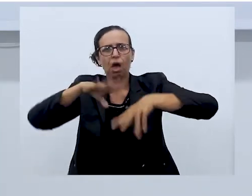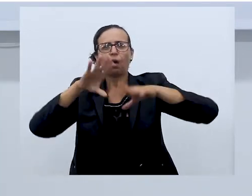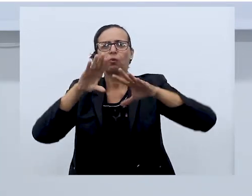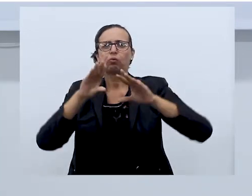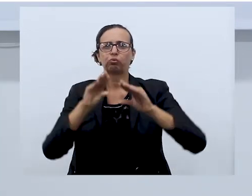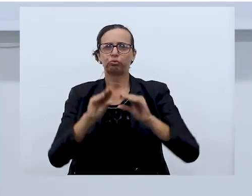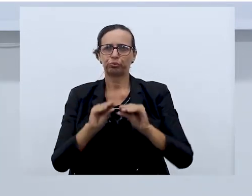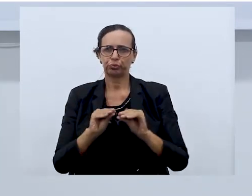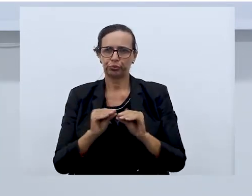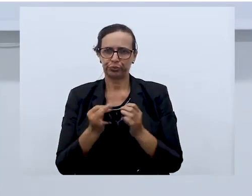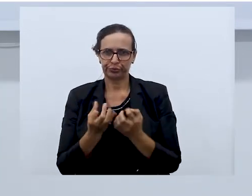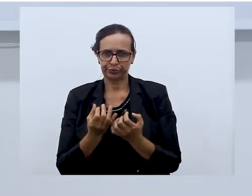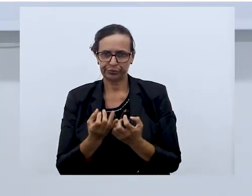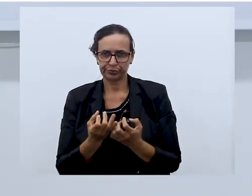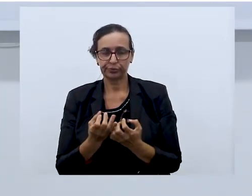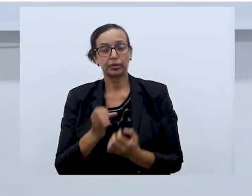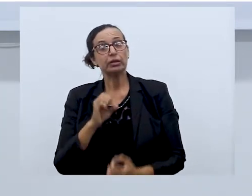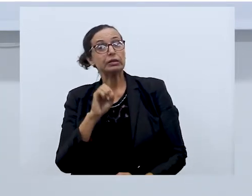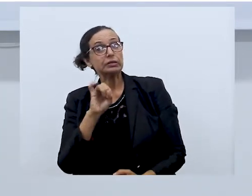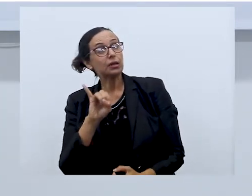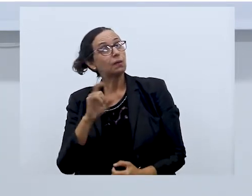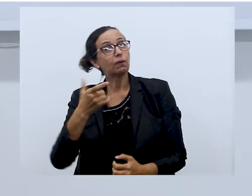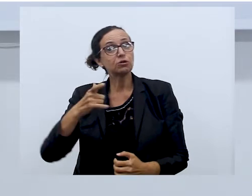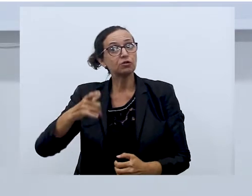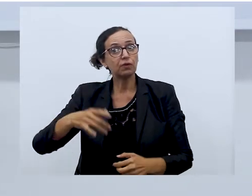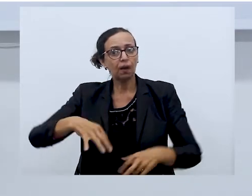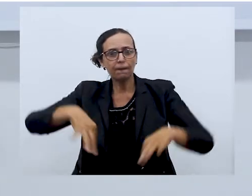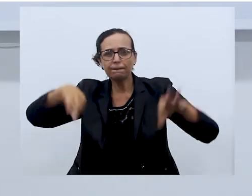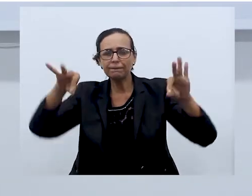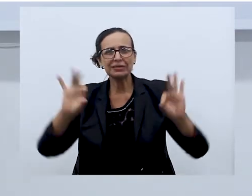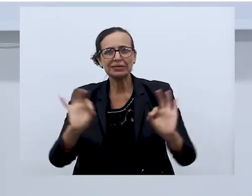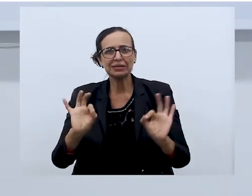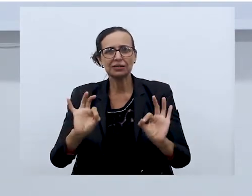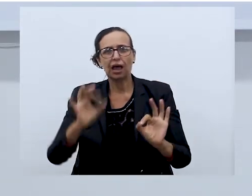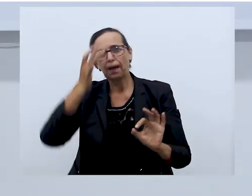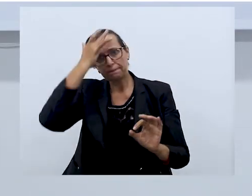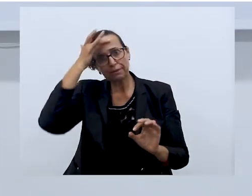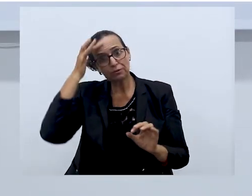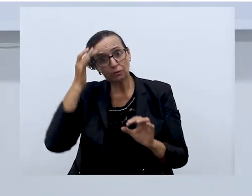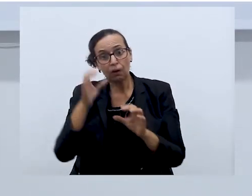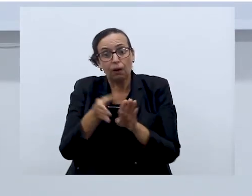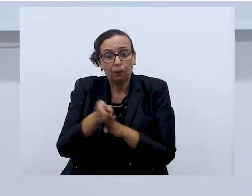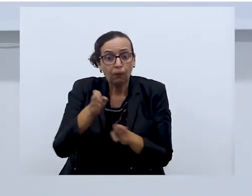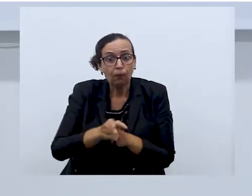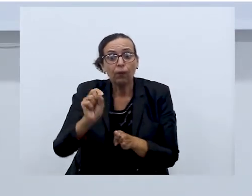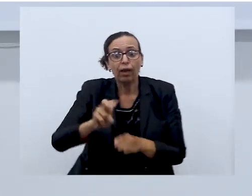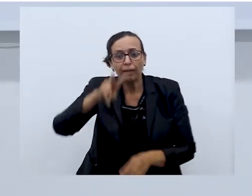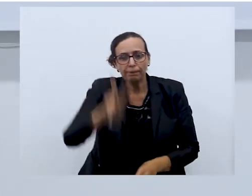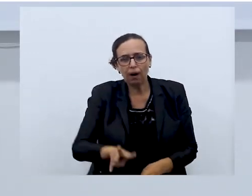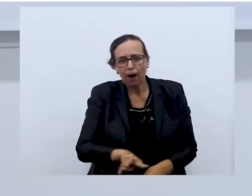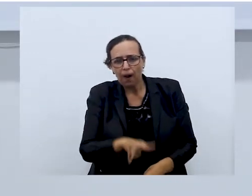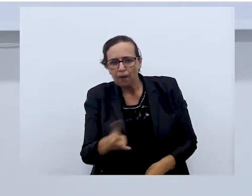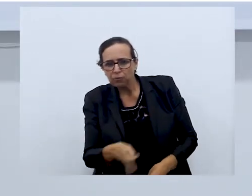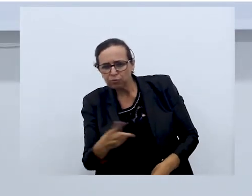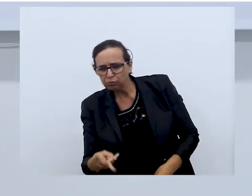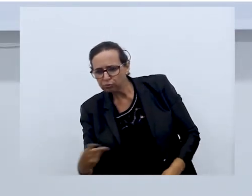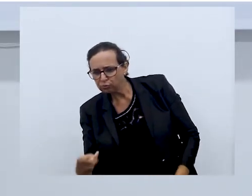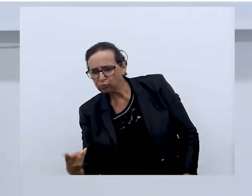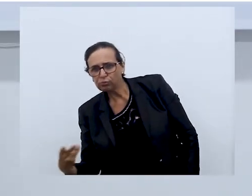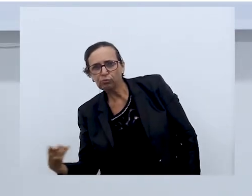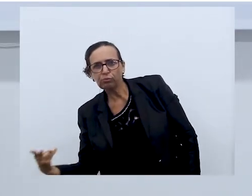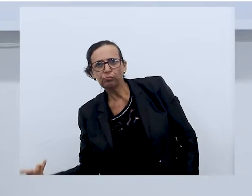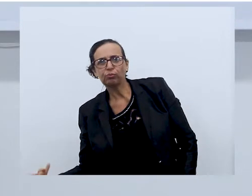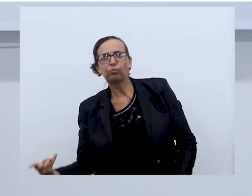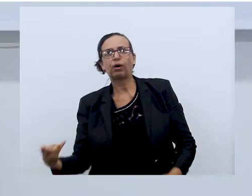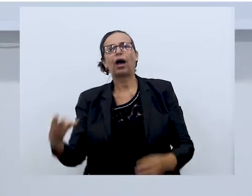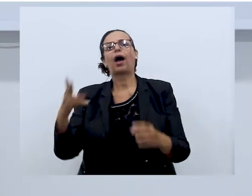essa chama seja apagada. Caso não tenha nenhum pano, nada disponível em volta, o que deve ser feito é fazer com que então a